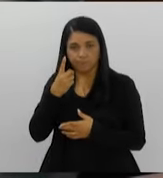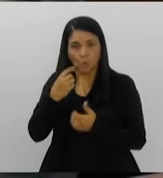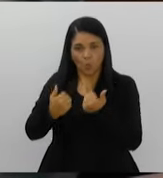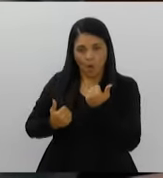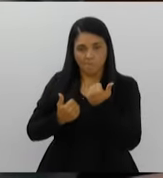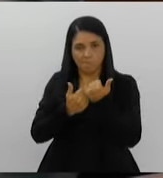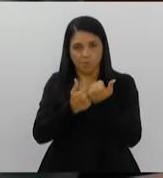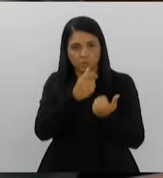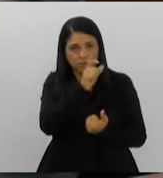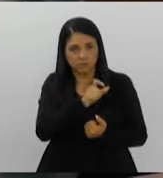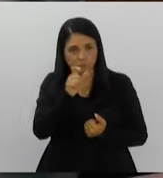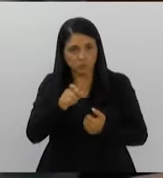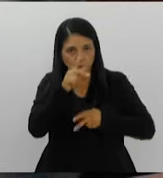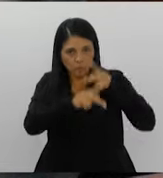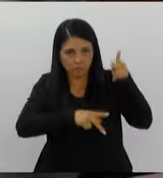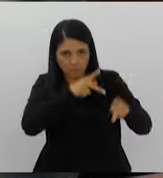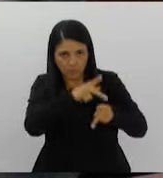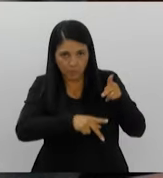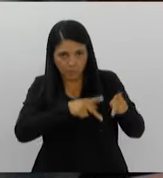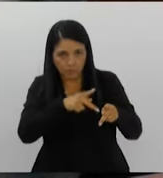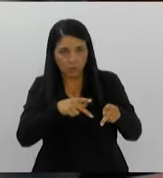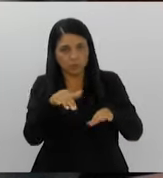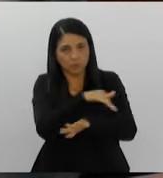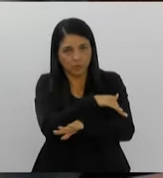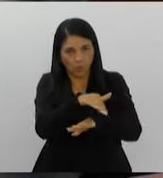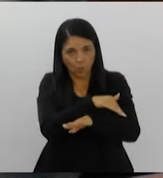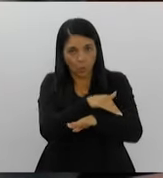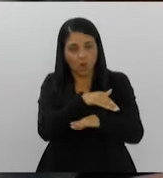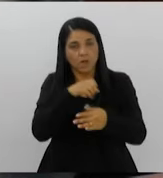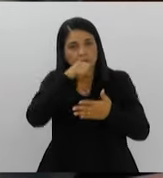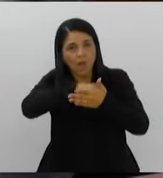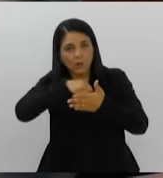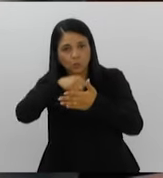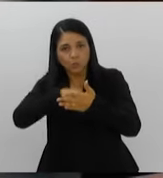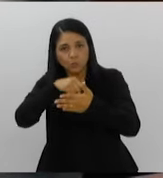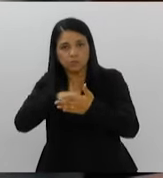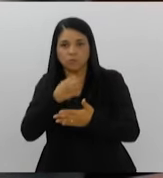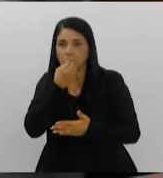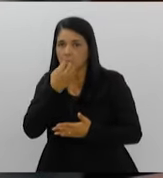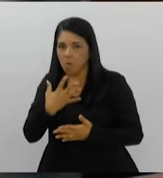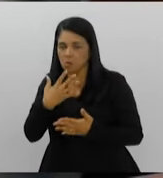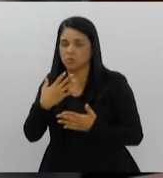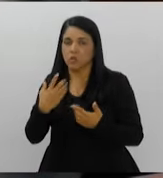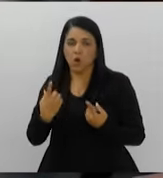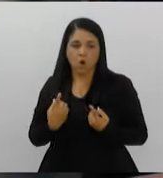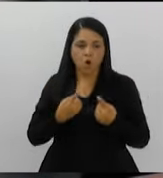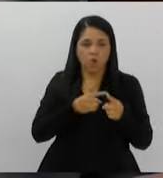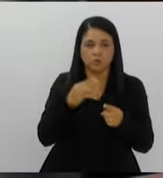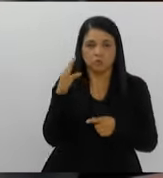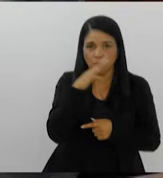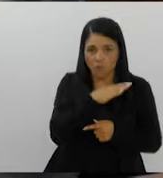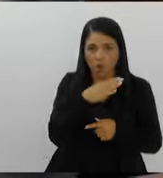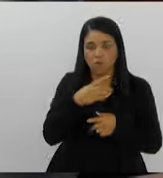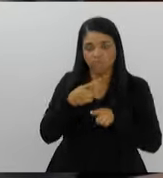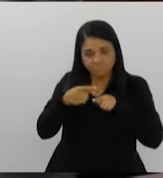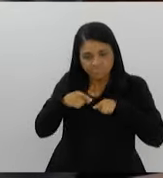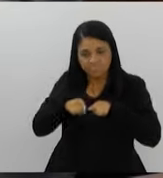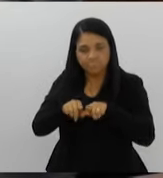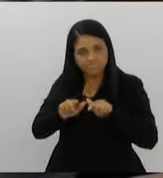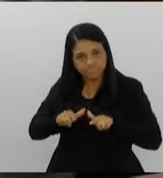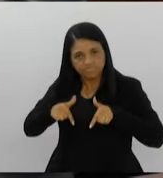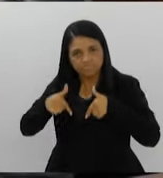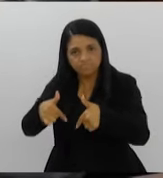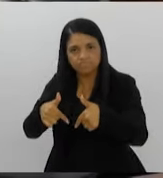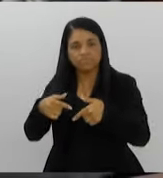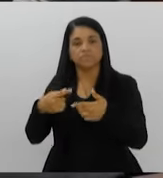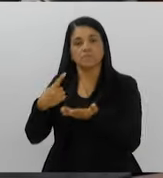das pessoas na rua, com o cidadão de bem na rua nessa luta do bem contra o mal, nos faz agir em conjunto e em bom